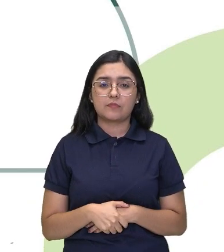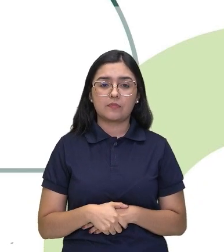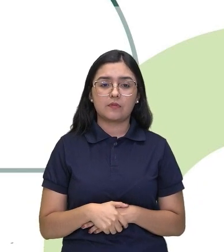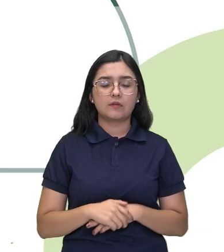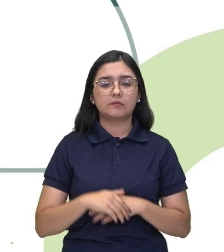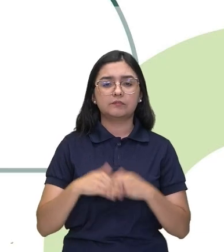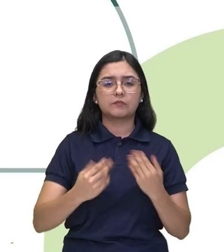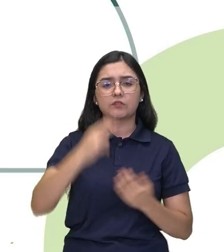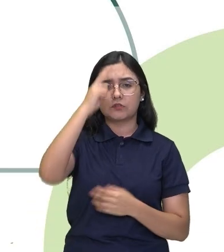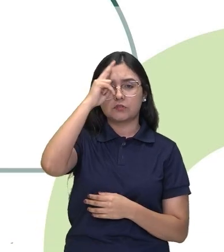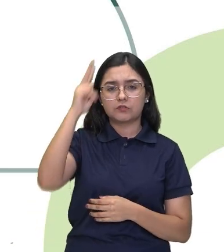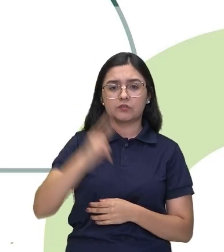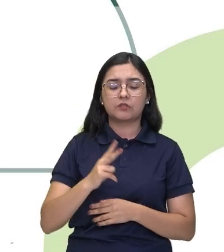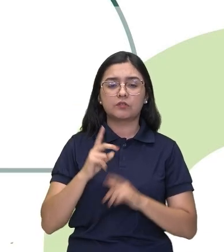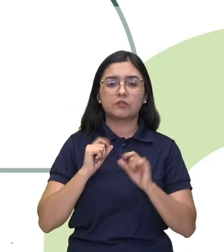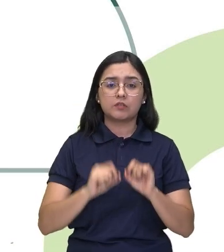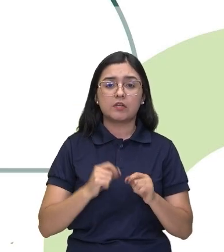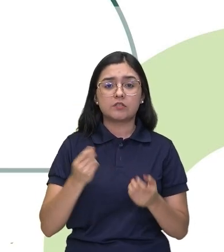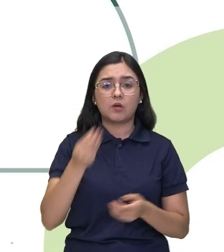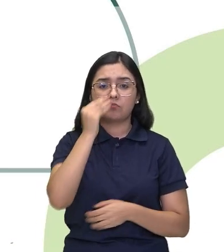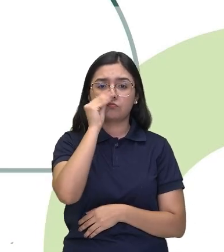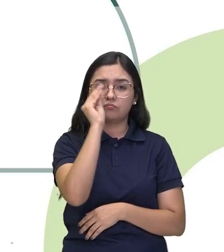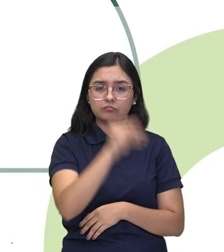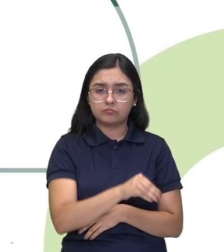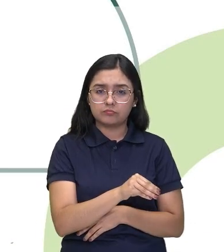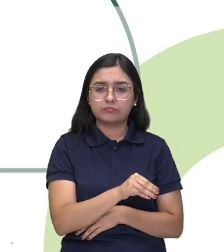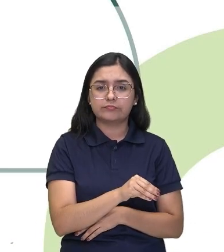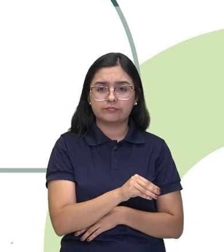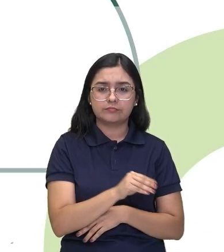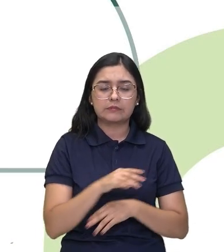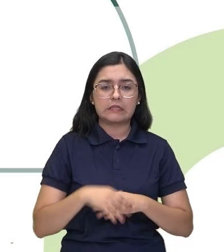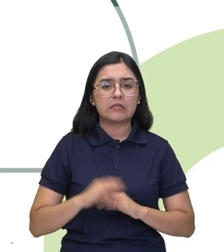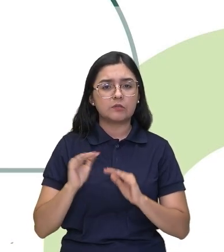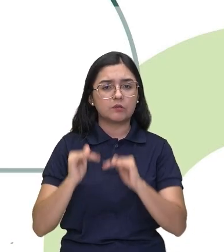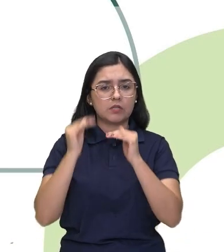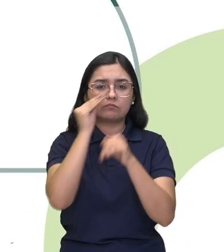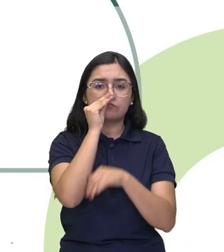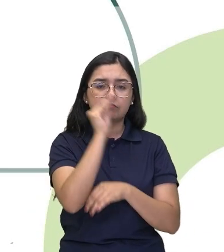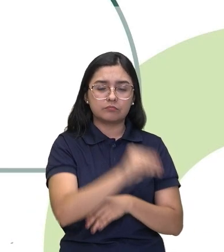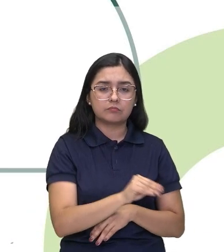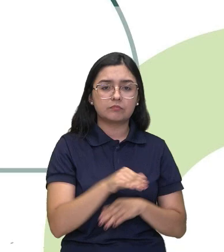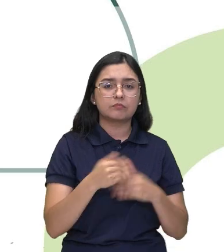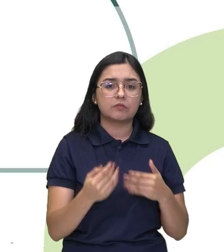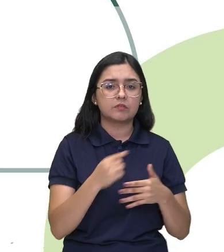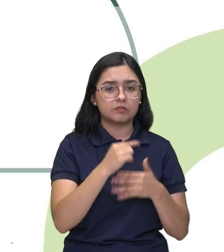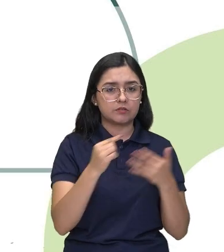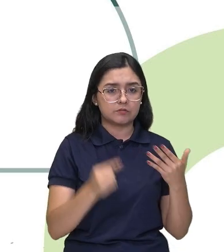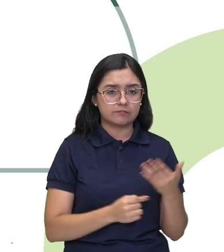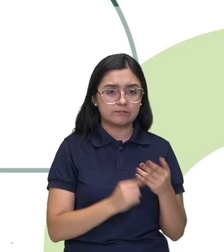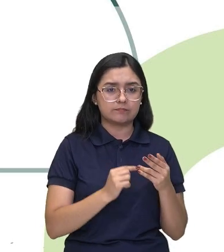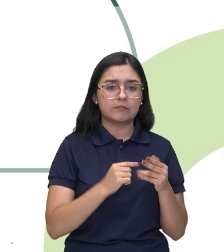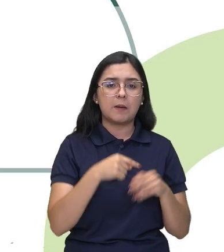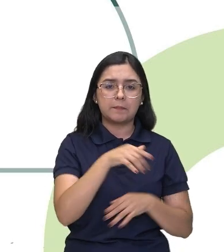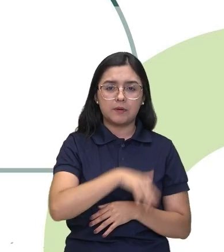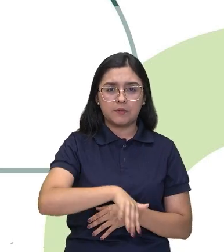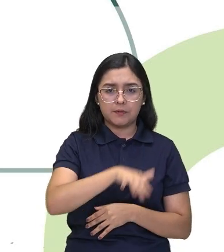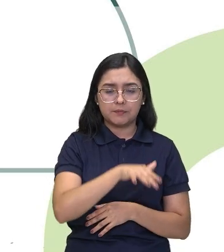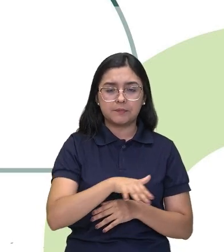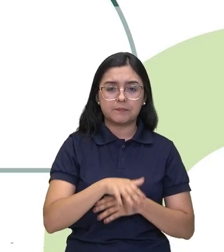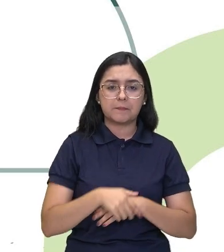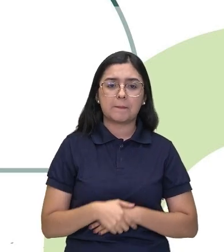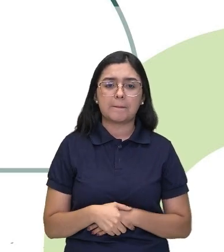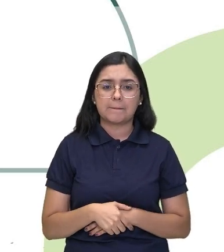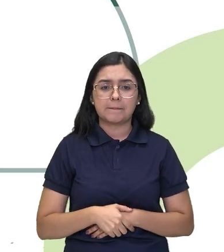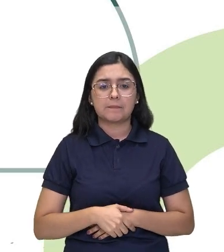têm sido negligenciados e negligenciadas em relação às questões ambientais. A